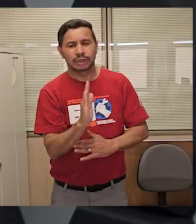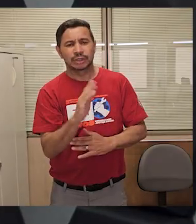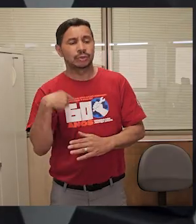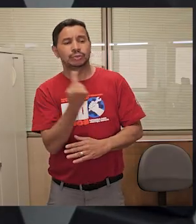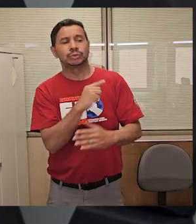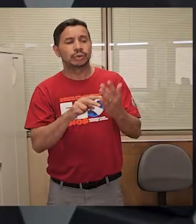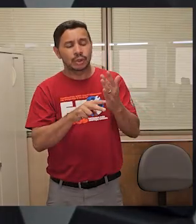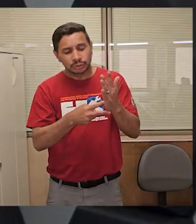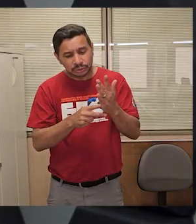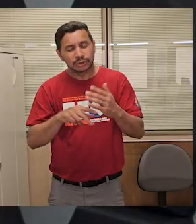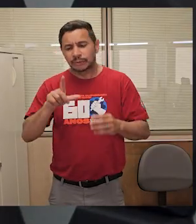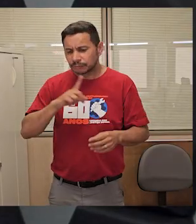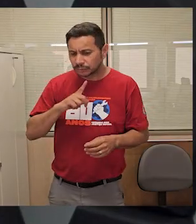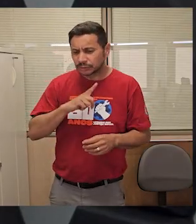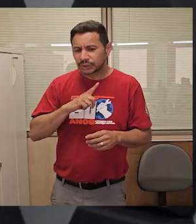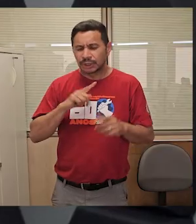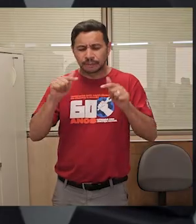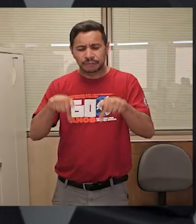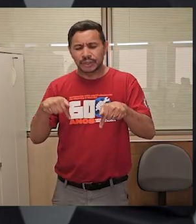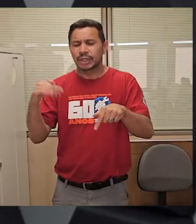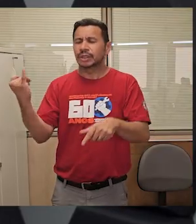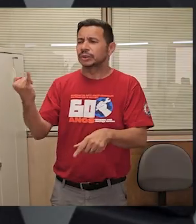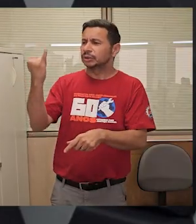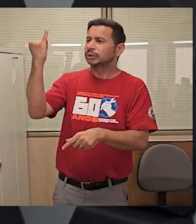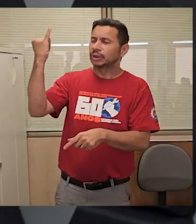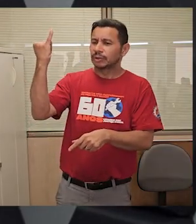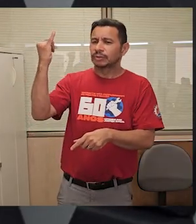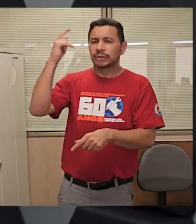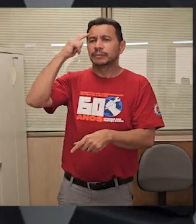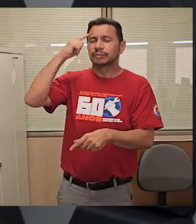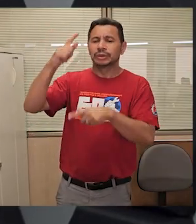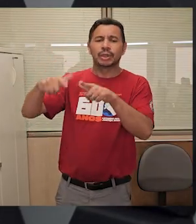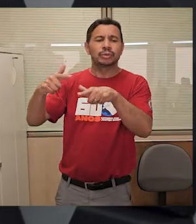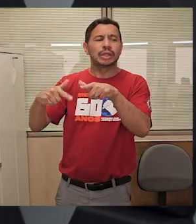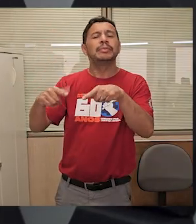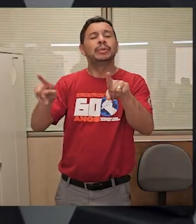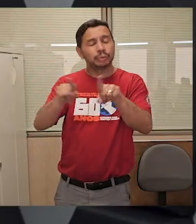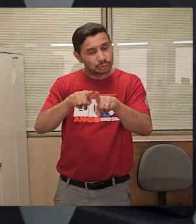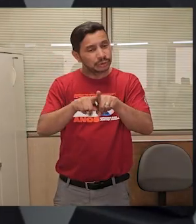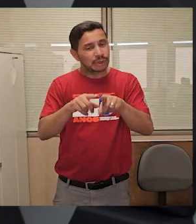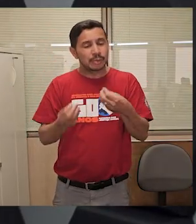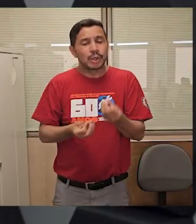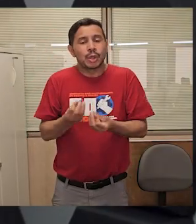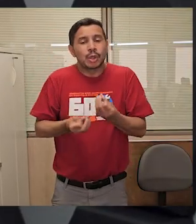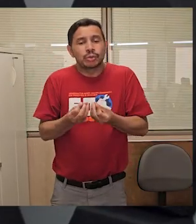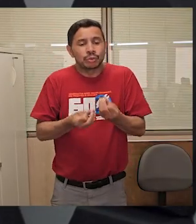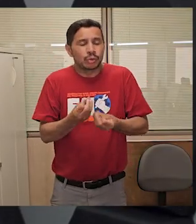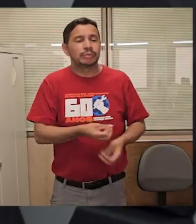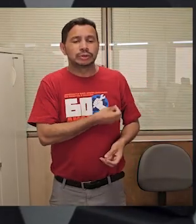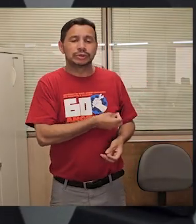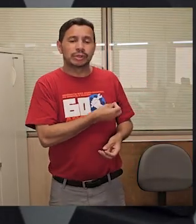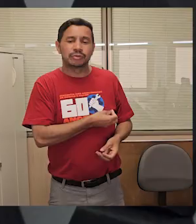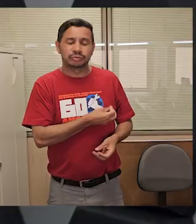nosso sindicato tem tido esse papel fundamental de pensar o trabalho, mas pensar as condições de vida